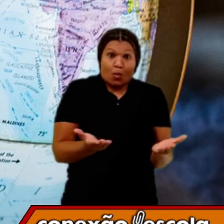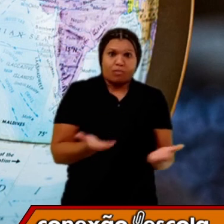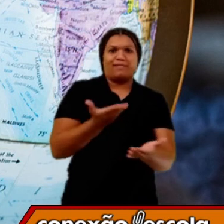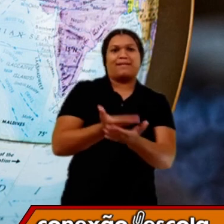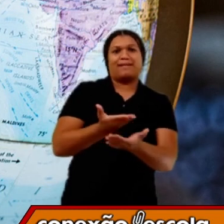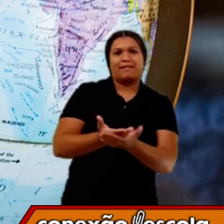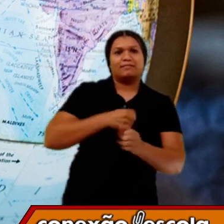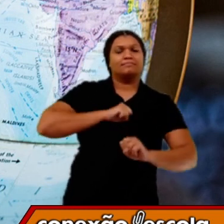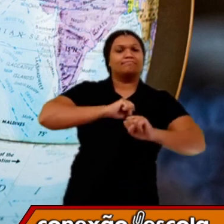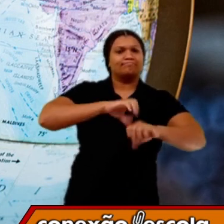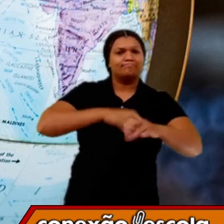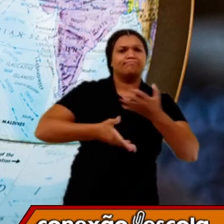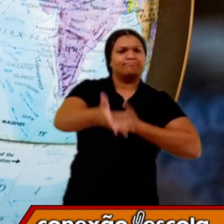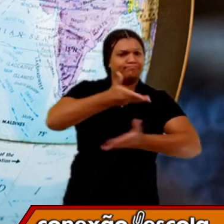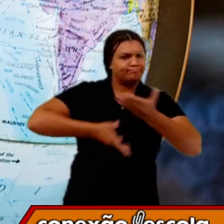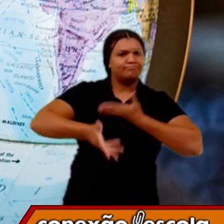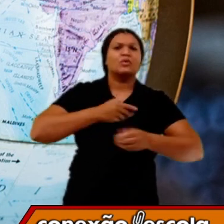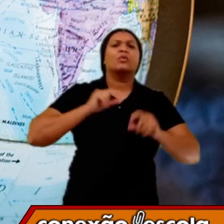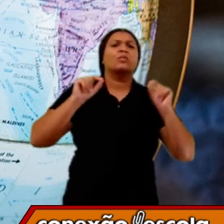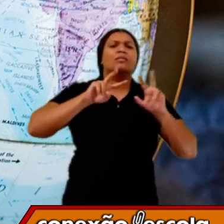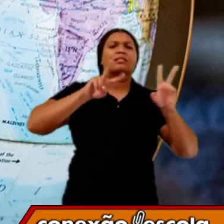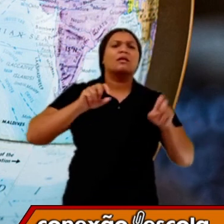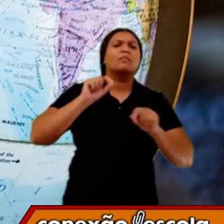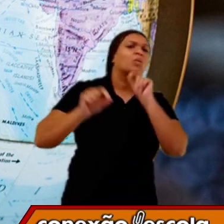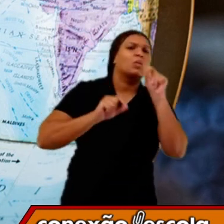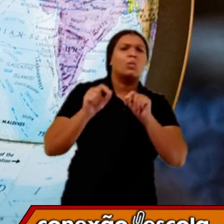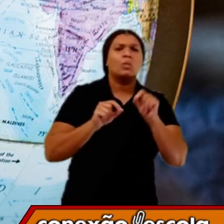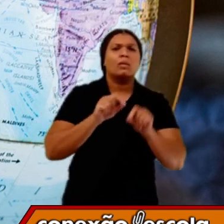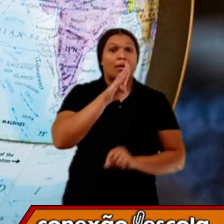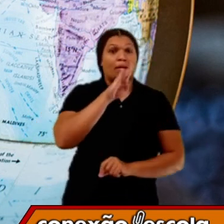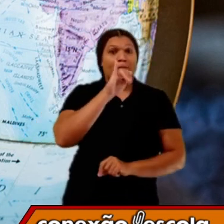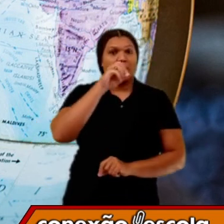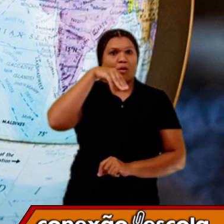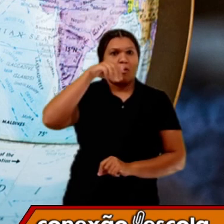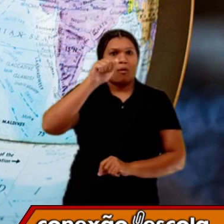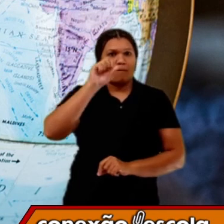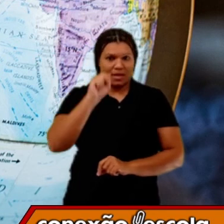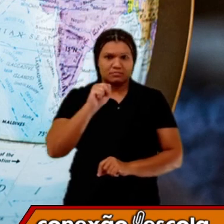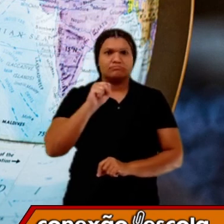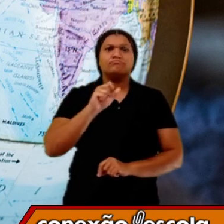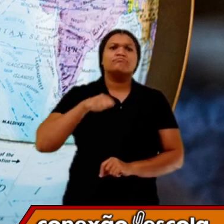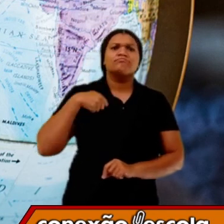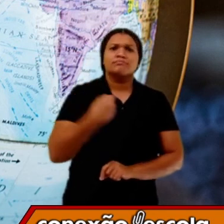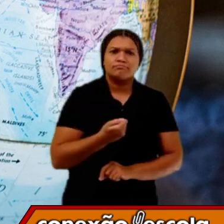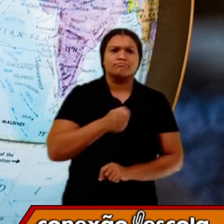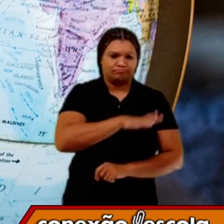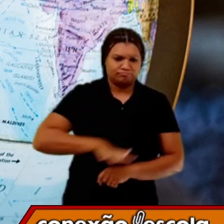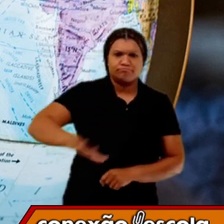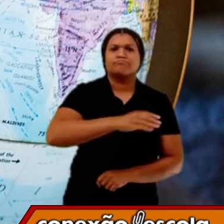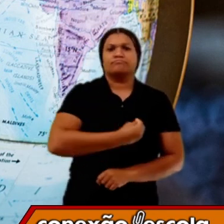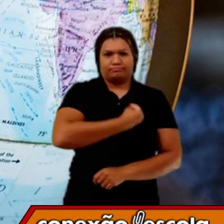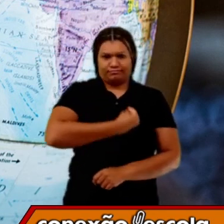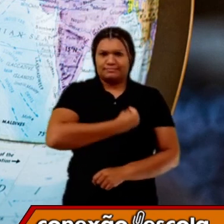vamos trocar uma ideia sobre os biomas. Meu brother, essa aula é para o sexto ano,